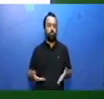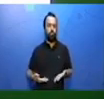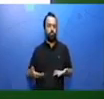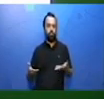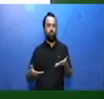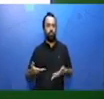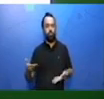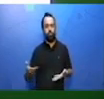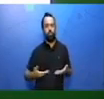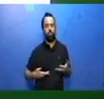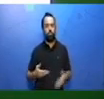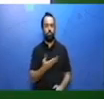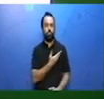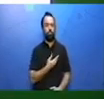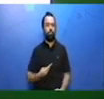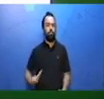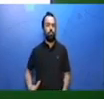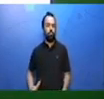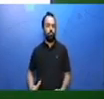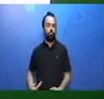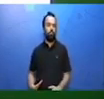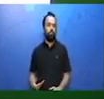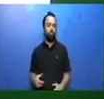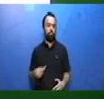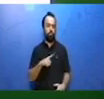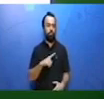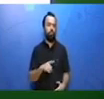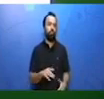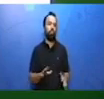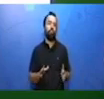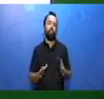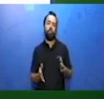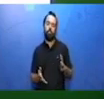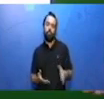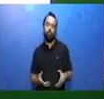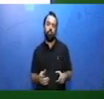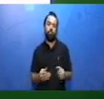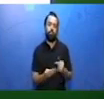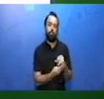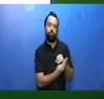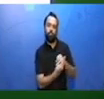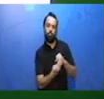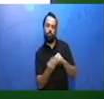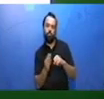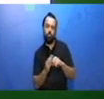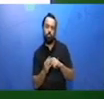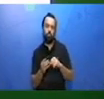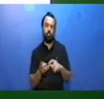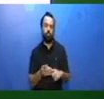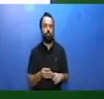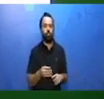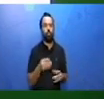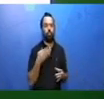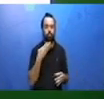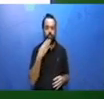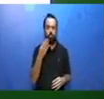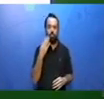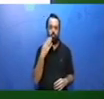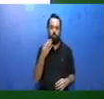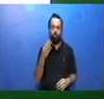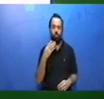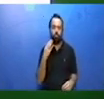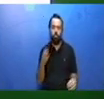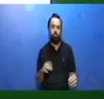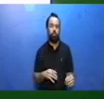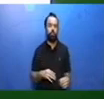disponíveis, porém em alguns bairros ainda falta alguma coisa, né? E é onde a população do bairro reivindica lá diante da